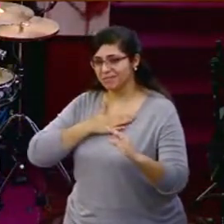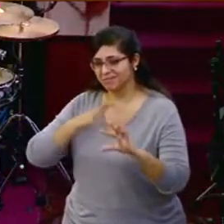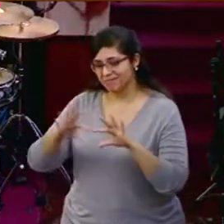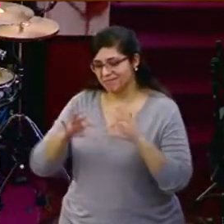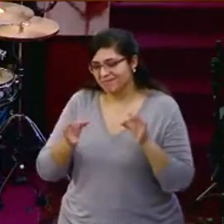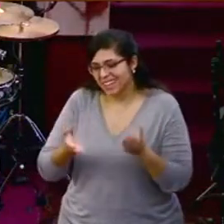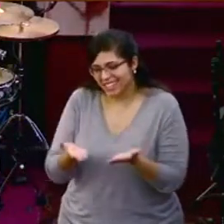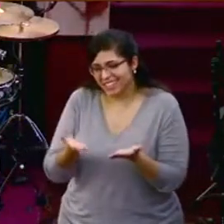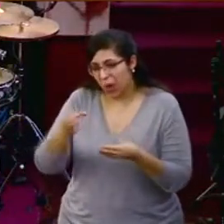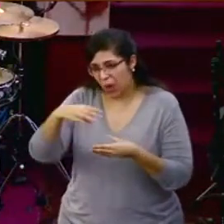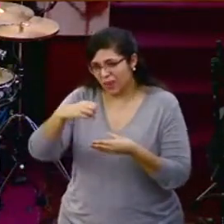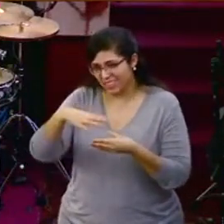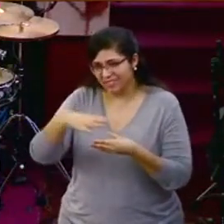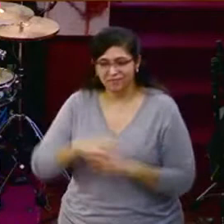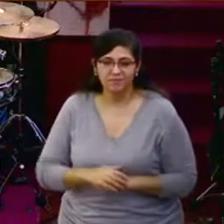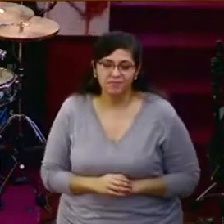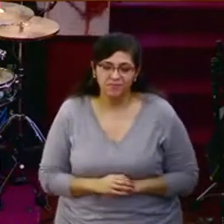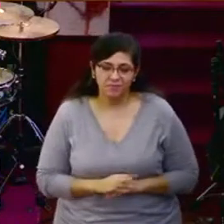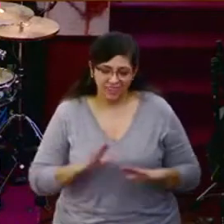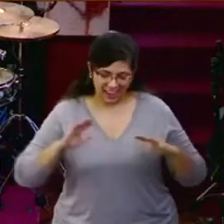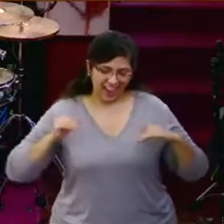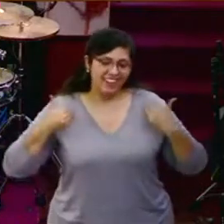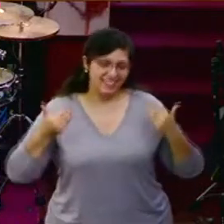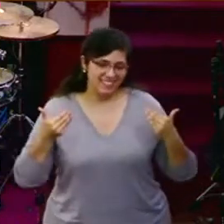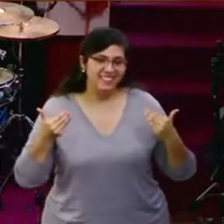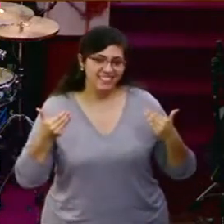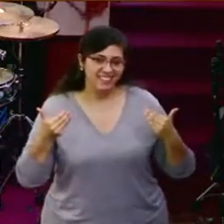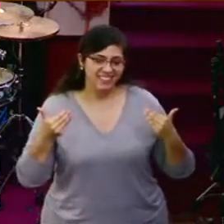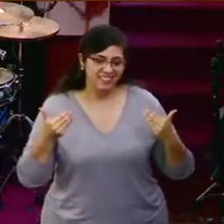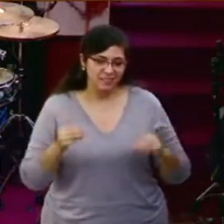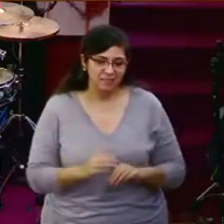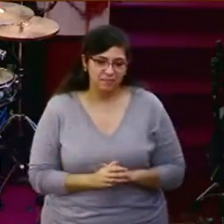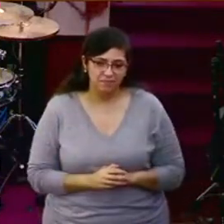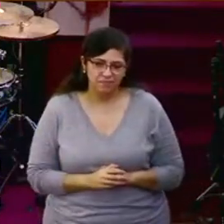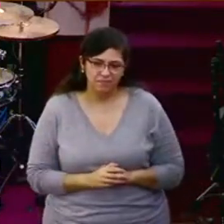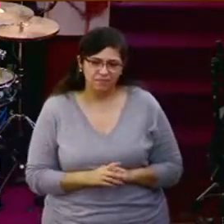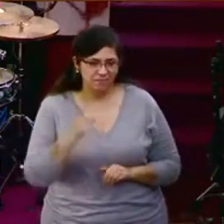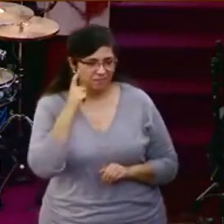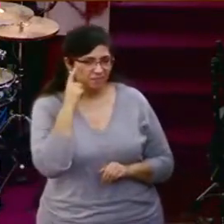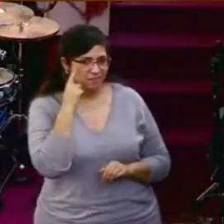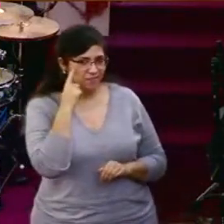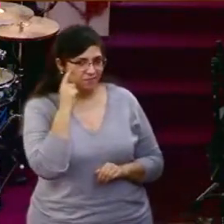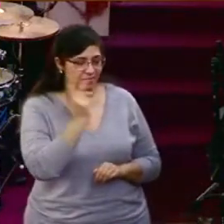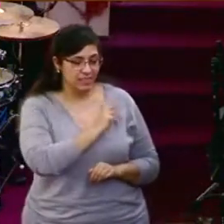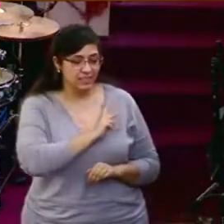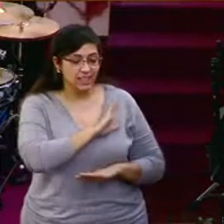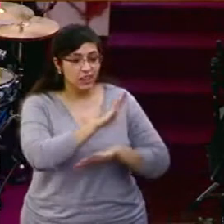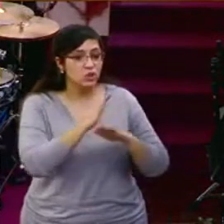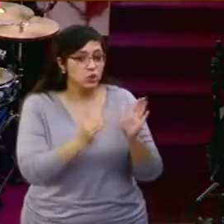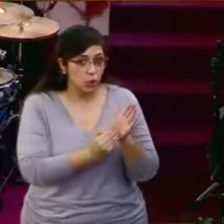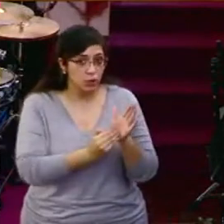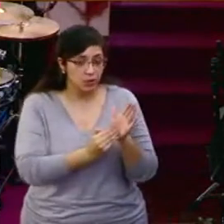a alegria de paulo se nós olharmos sim contexto sem pensar no todo